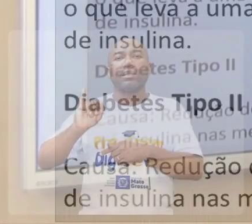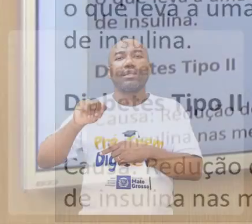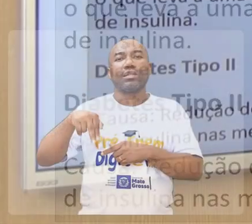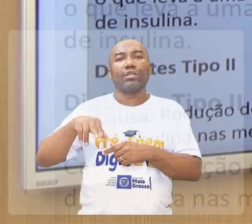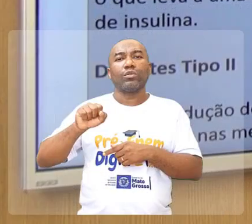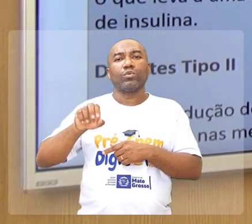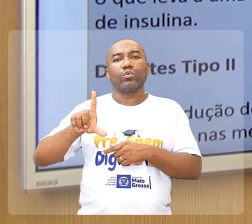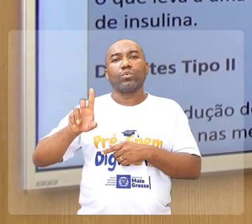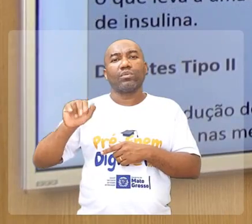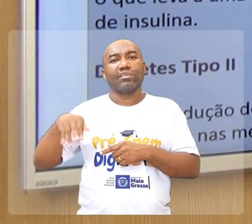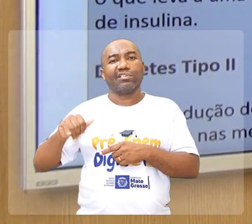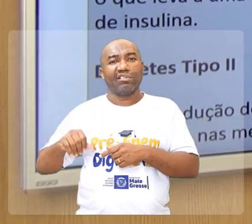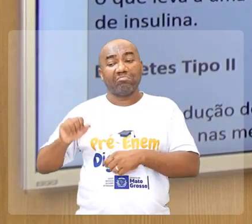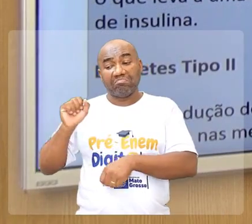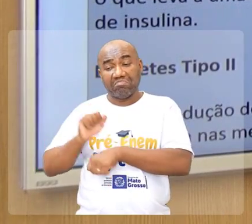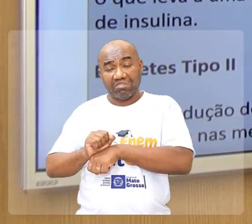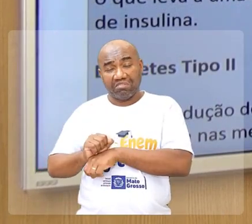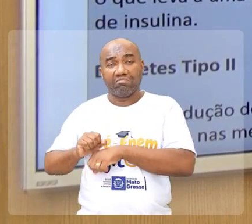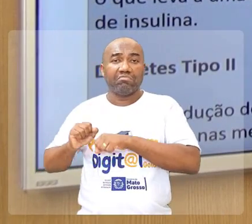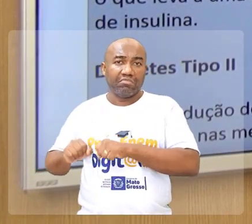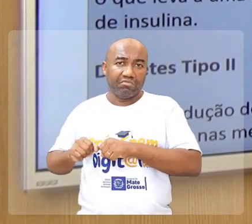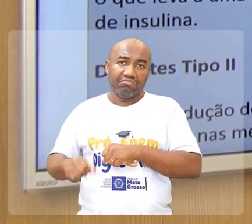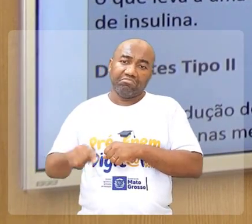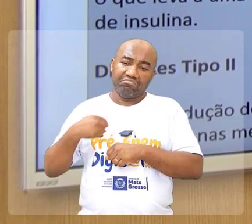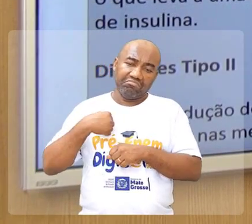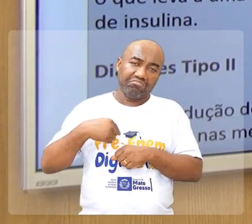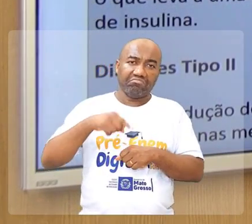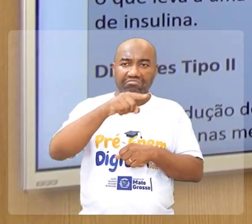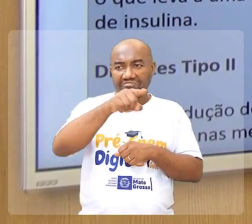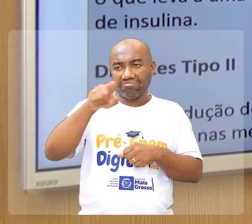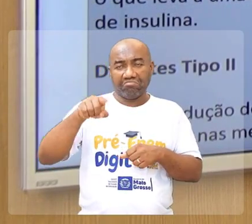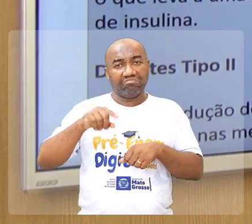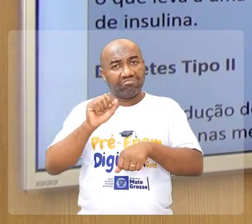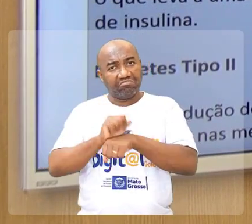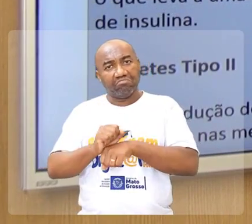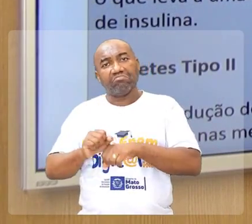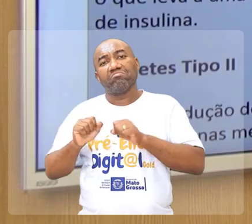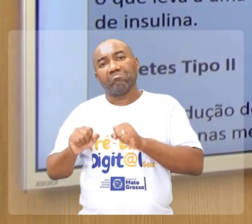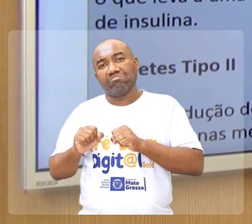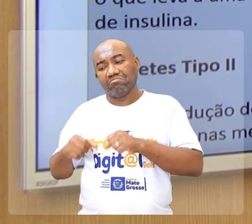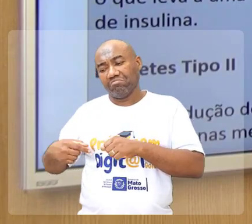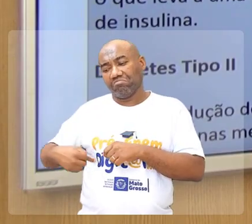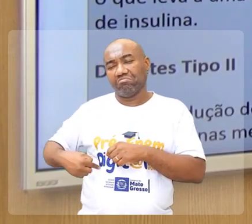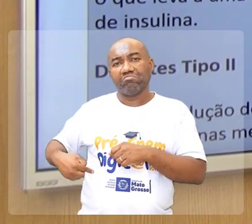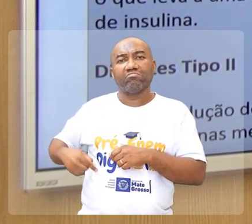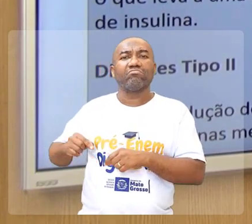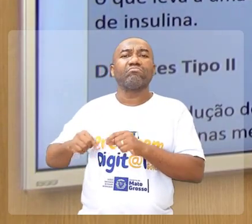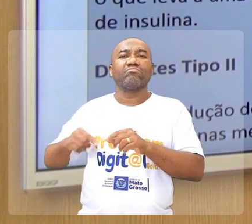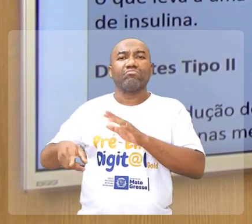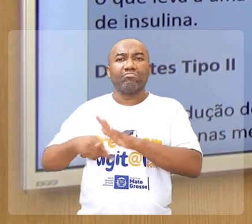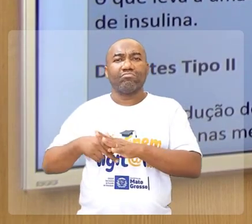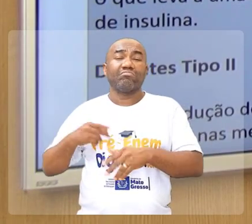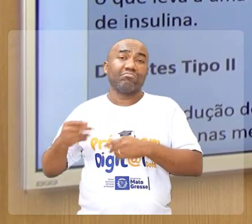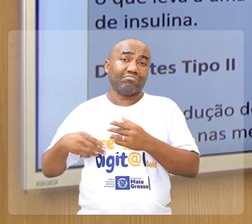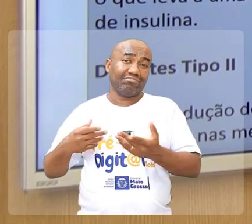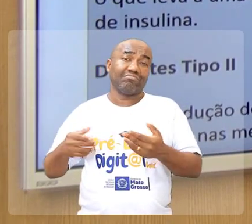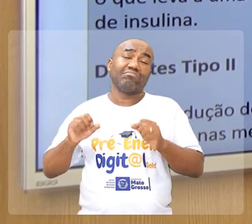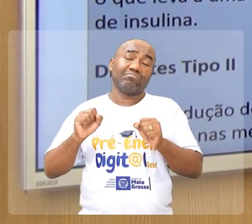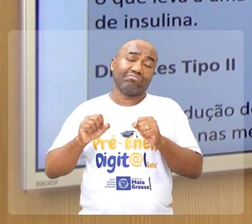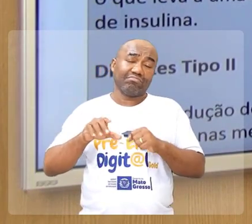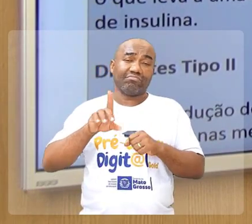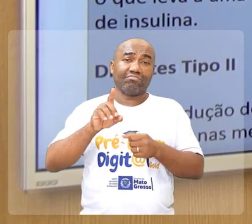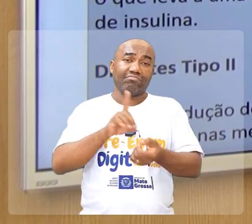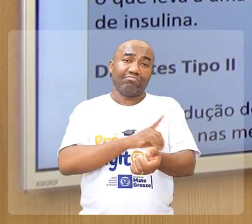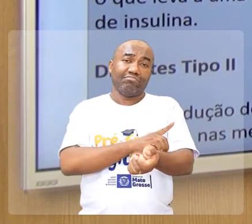insulina. Consequentemente, você pode, eu posso, todos nós podemos desenvolver a diabetes mellitus do tipo